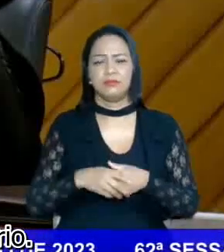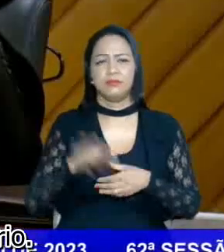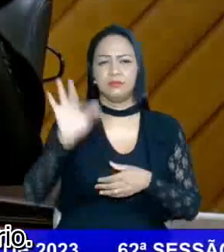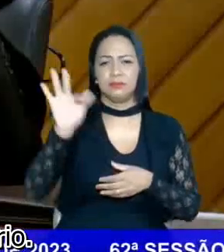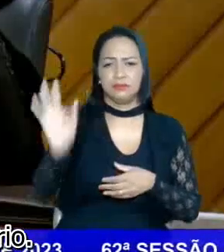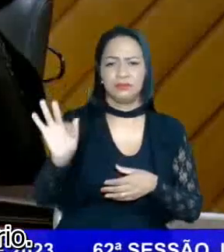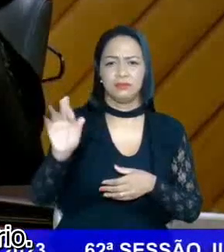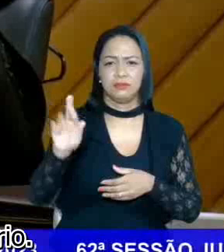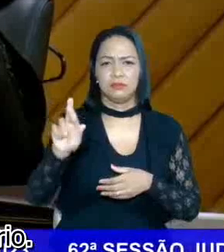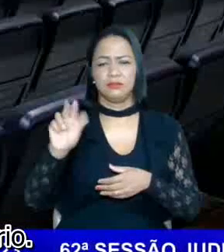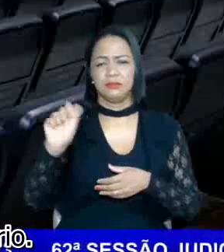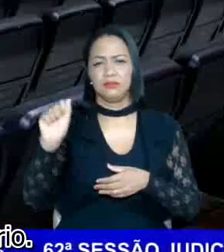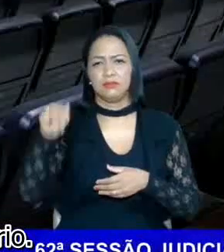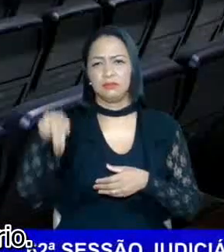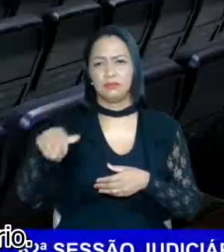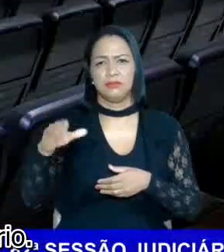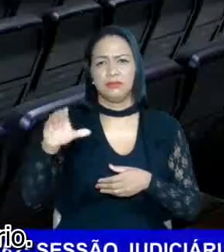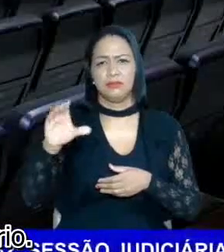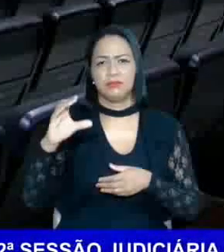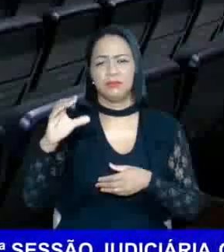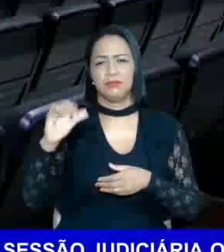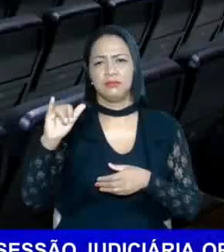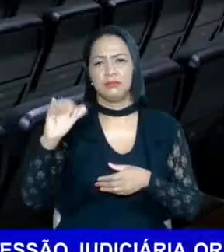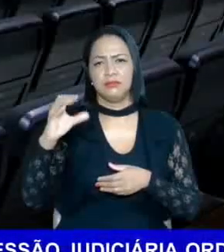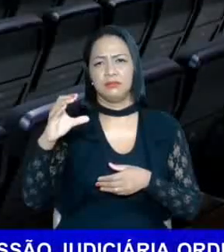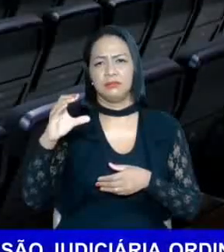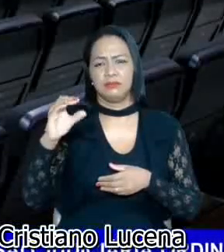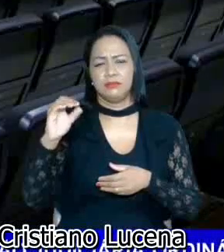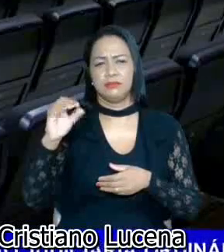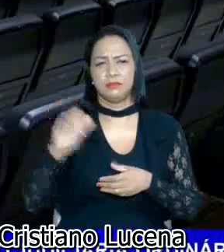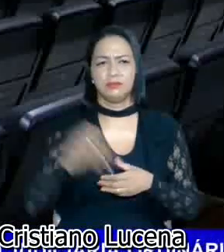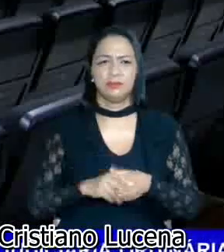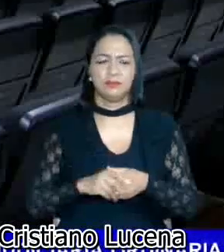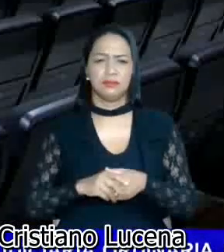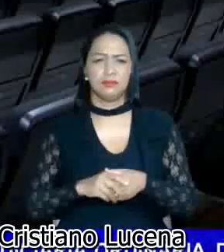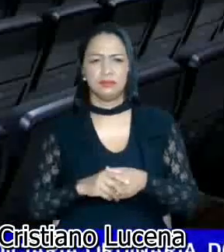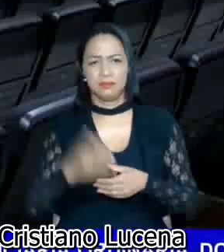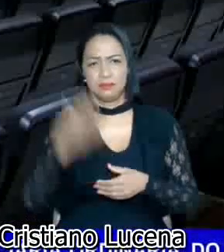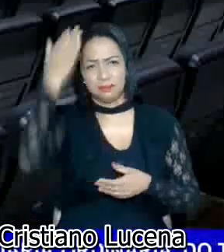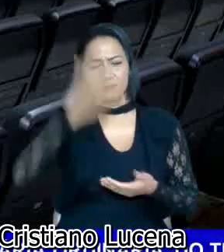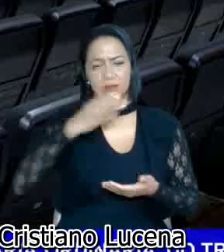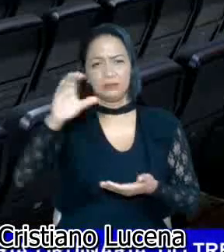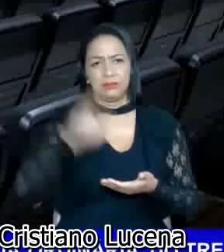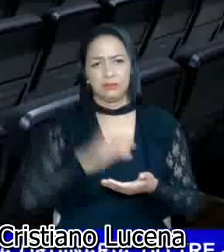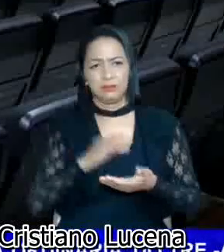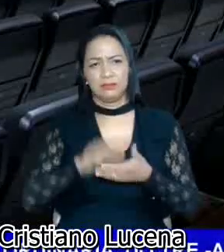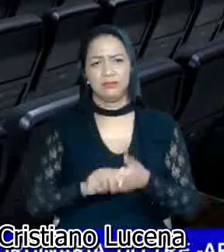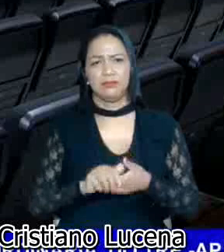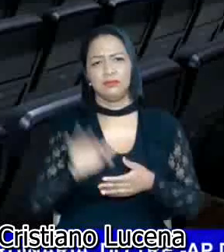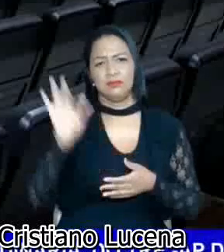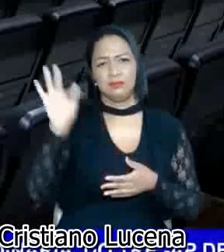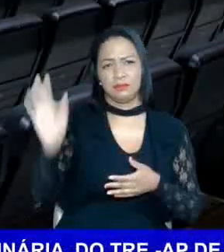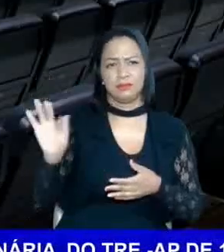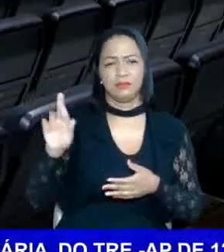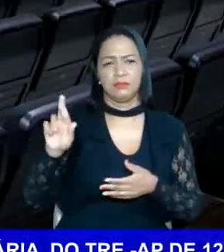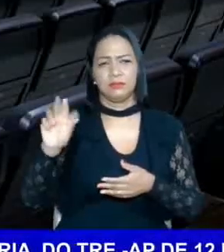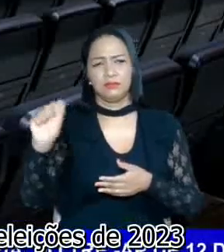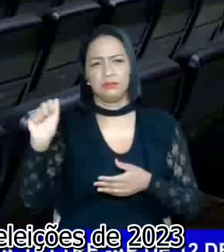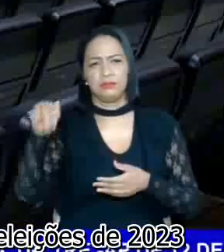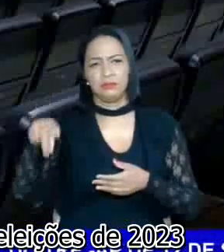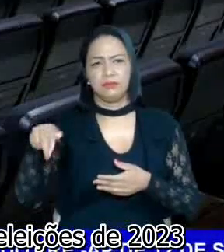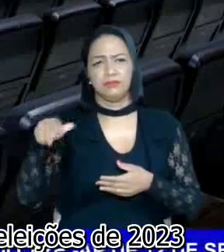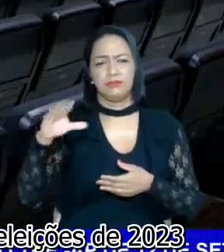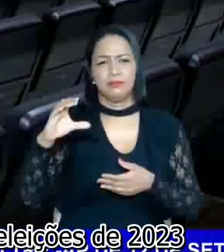Cristiano Lucena. Ilustre relatora para a relatória. Imagem ampla do Cuidos plenário. autos de prestação de contas de Francisco Cristiano Lucena.